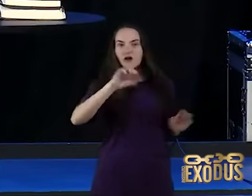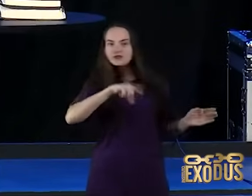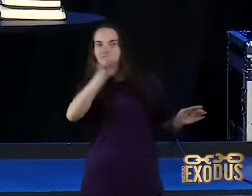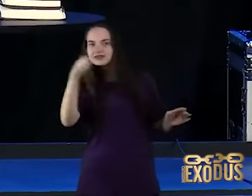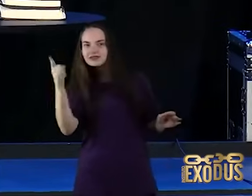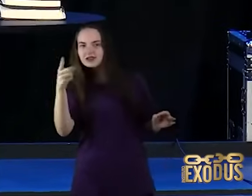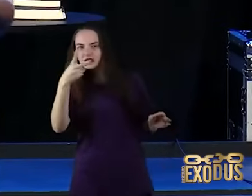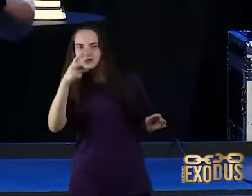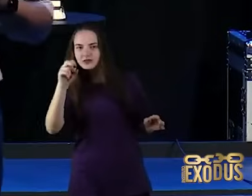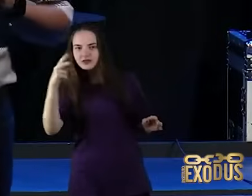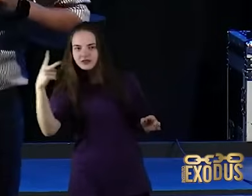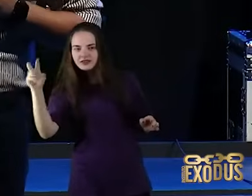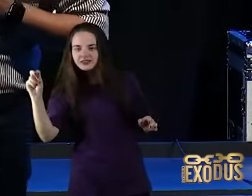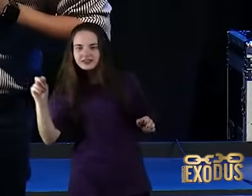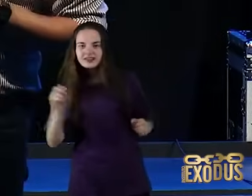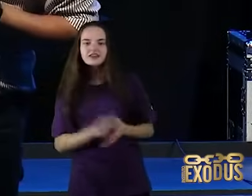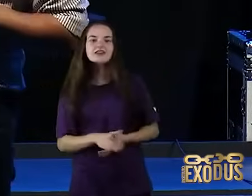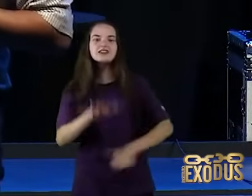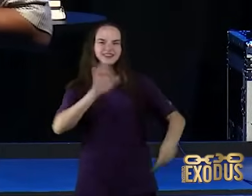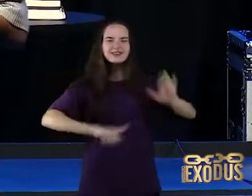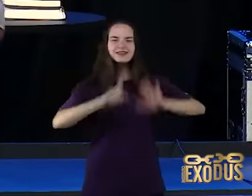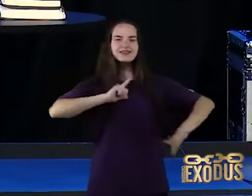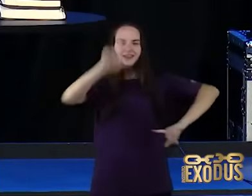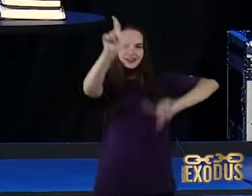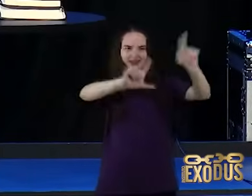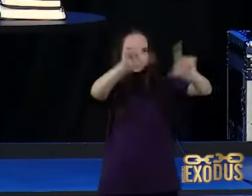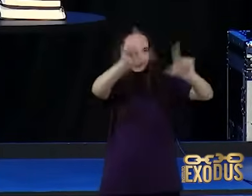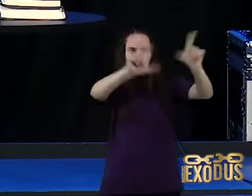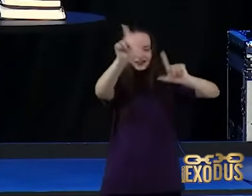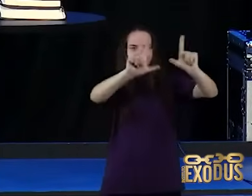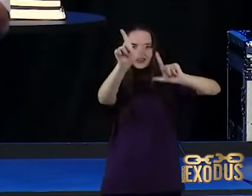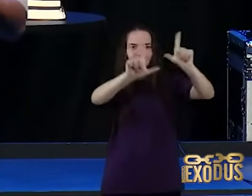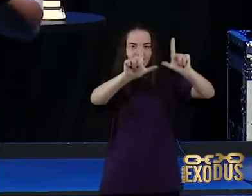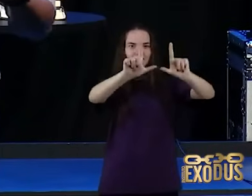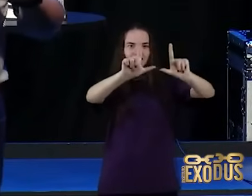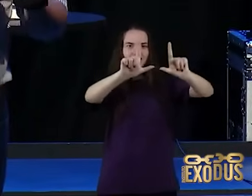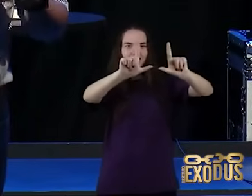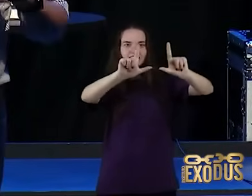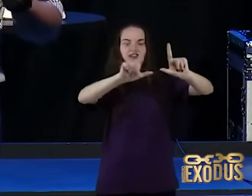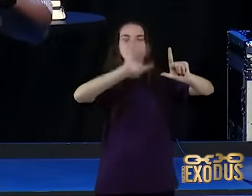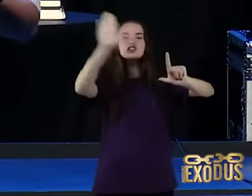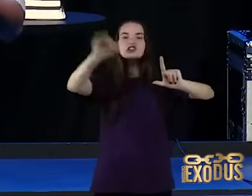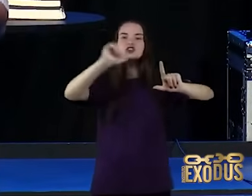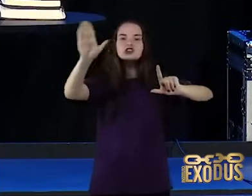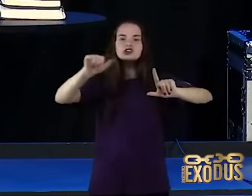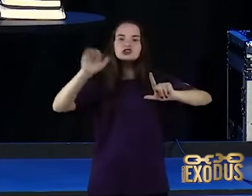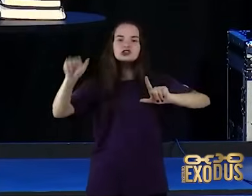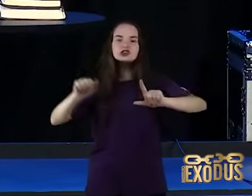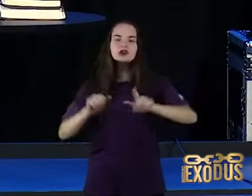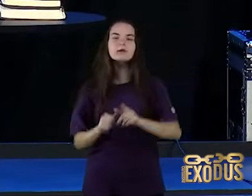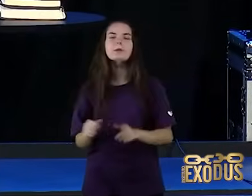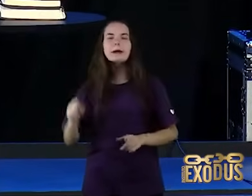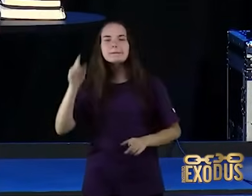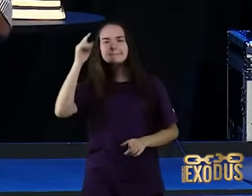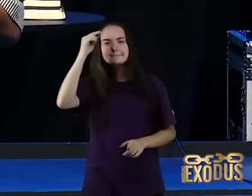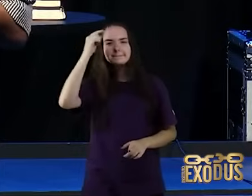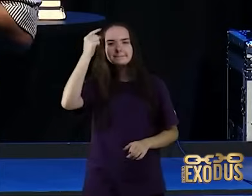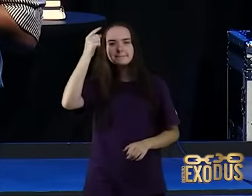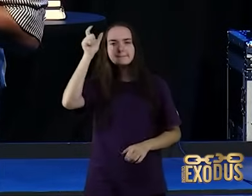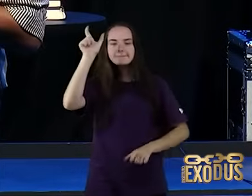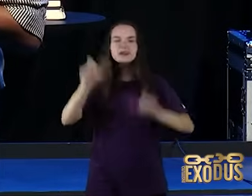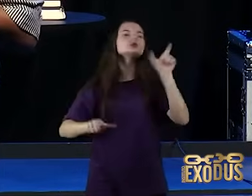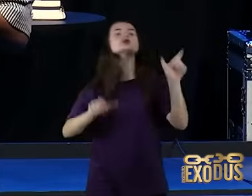de vez em quando tem uns canais da televisão que cham aí os prognosticador os